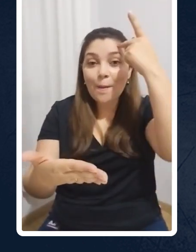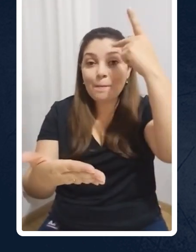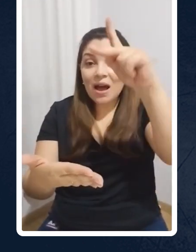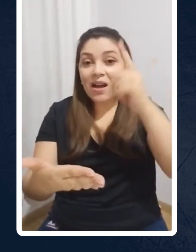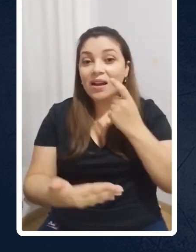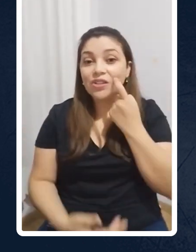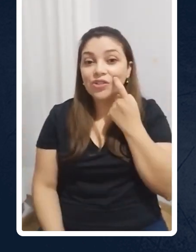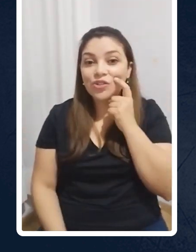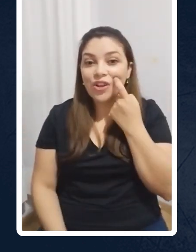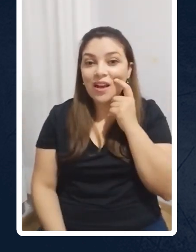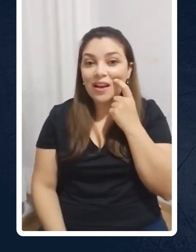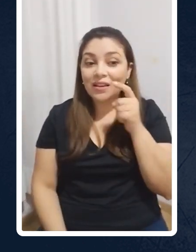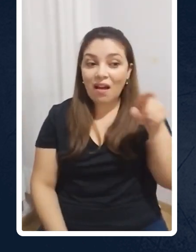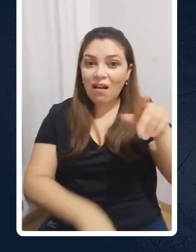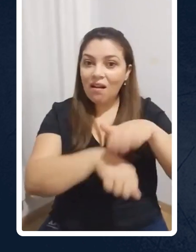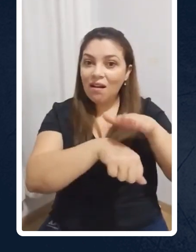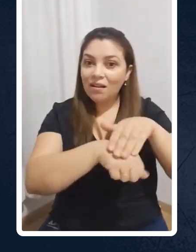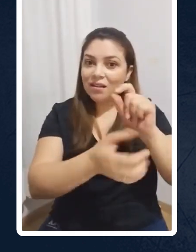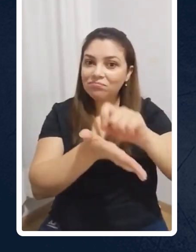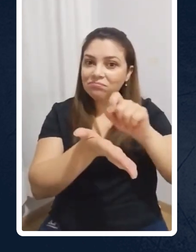Foi uma surpresa para todos.